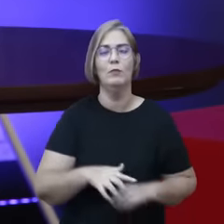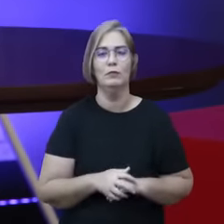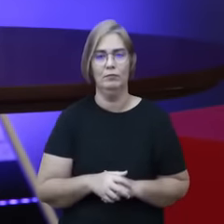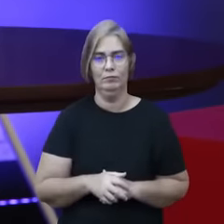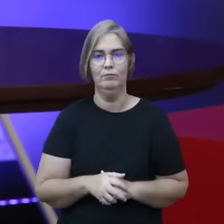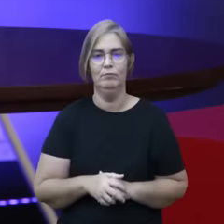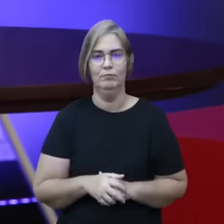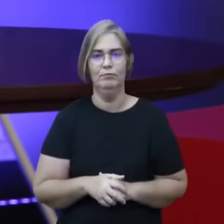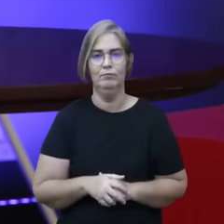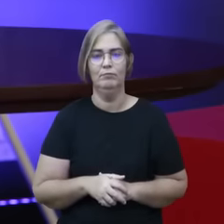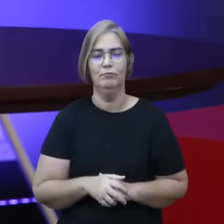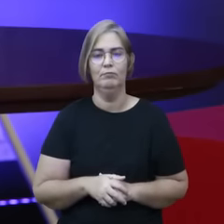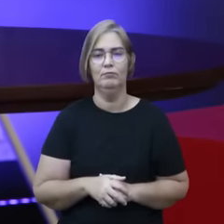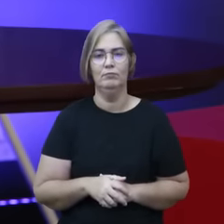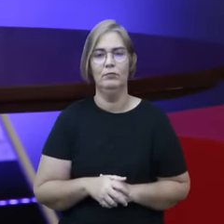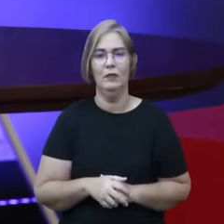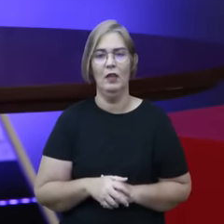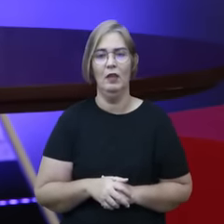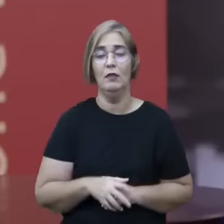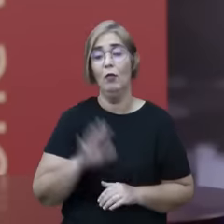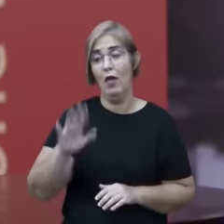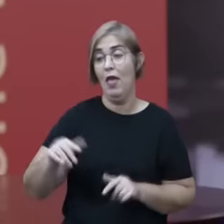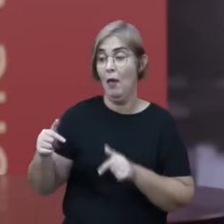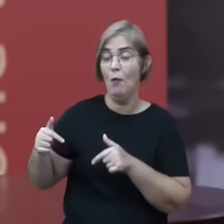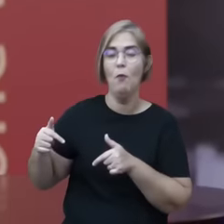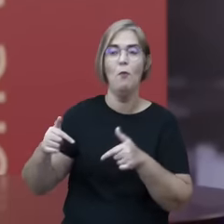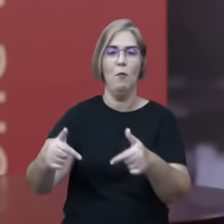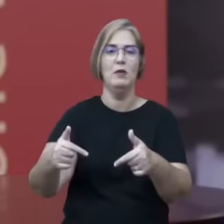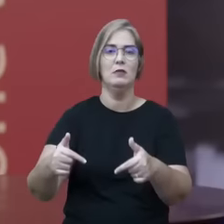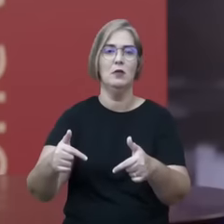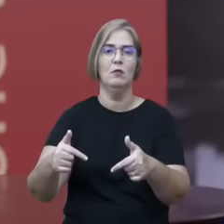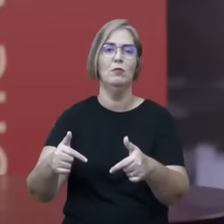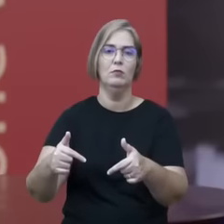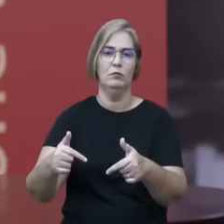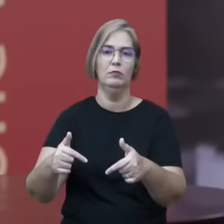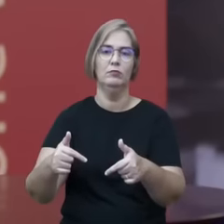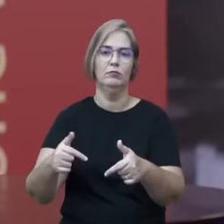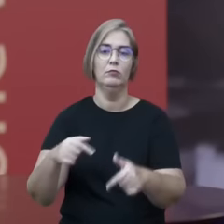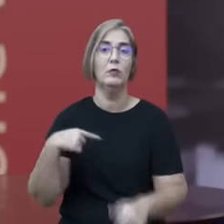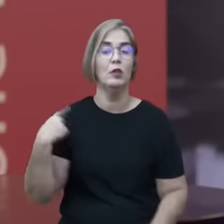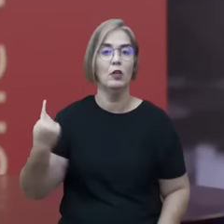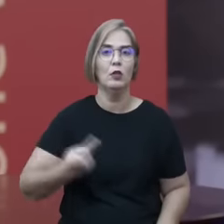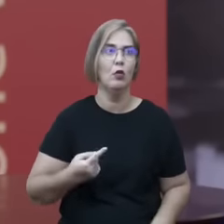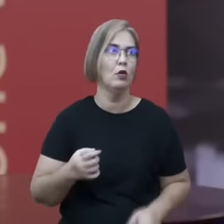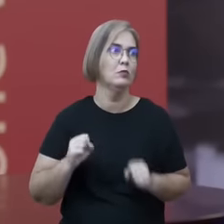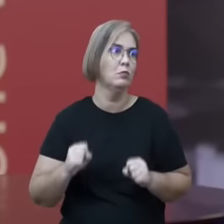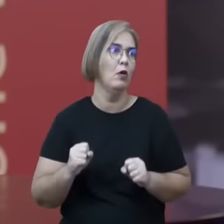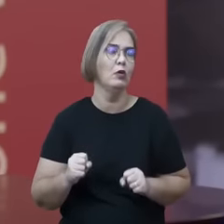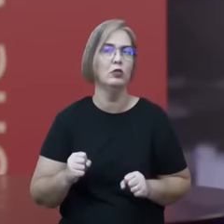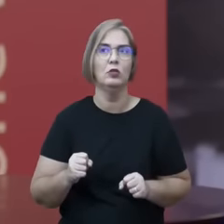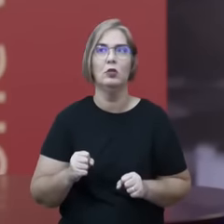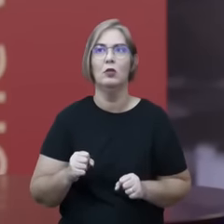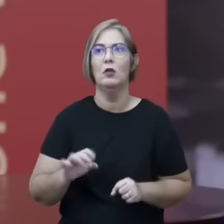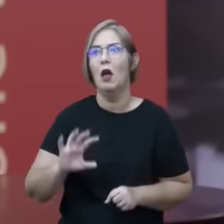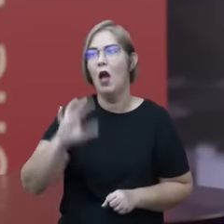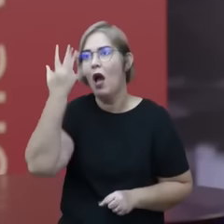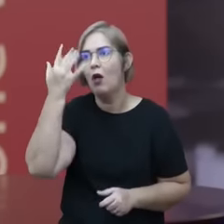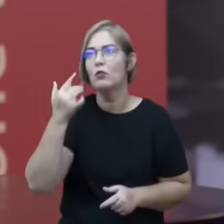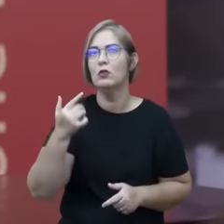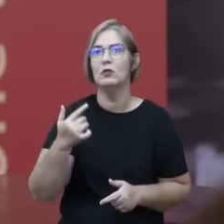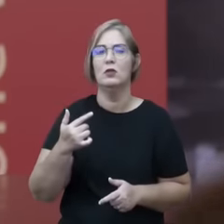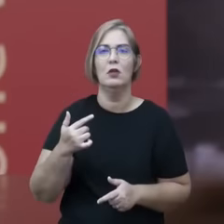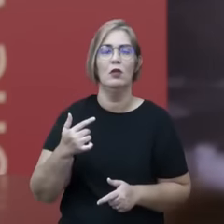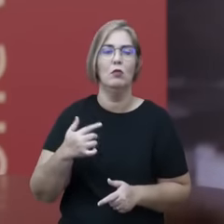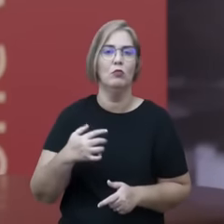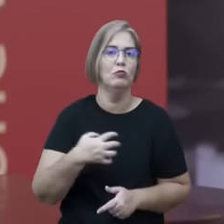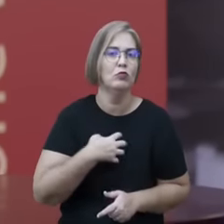apenas uma ação que pode ser impulsiva, que pode ser movida pela sensibilidade, etc. Mas ação moral será a ação